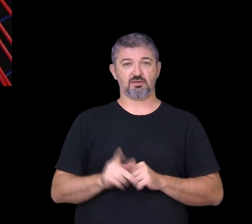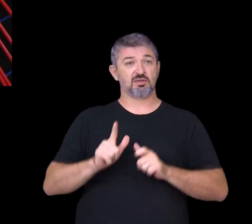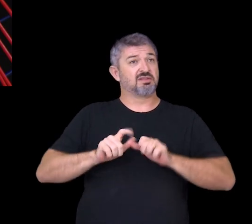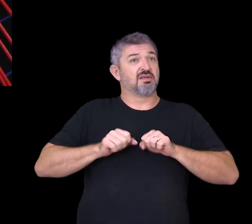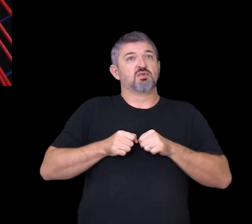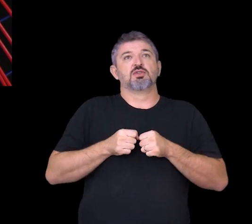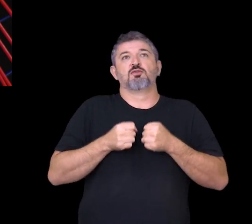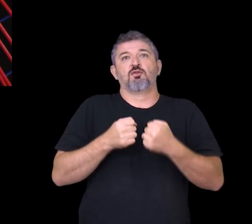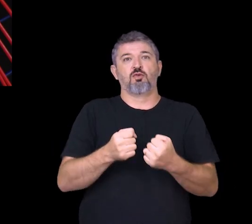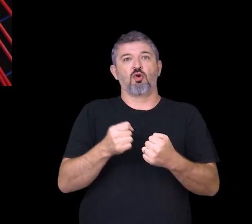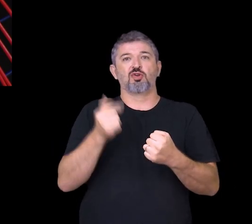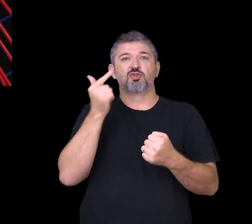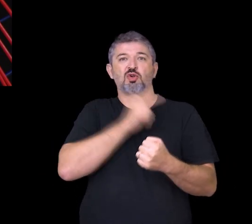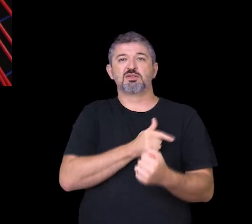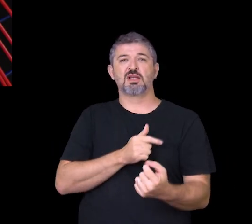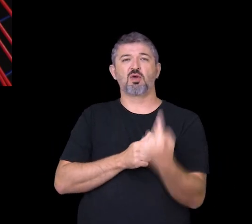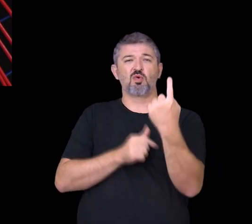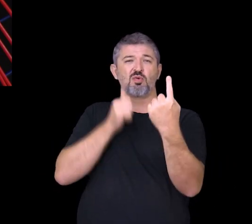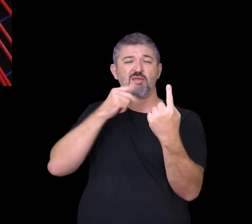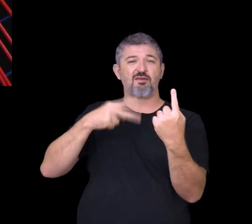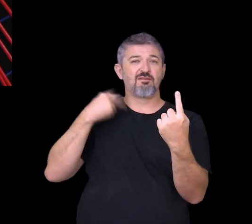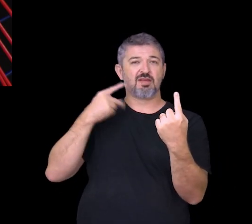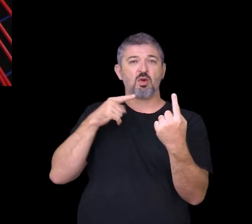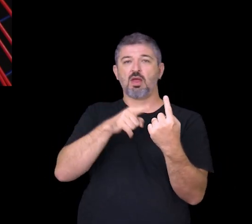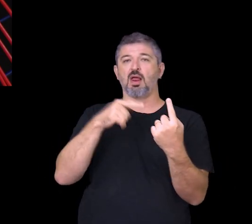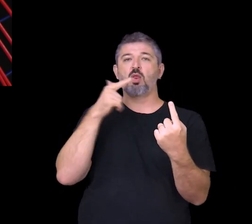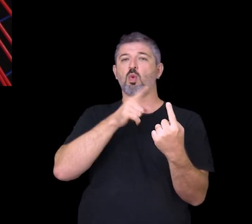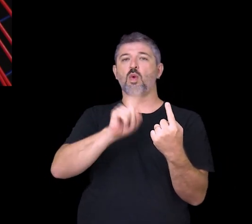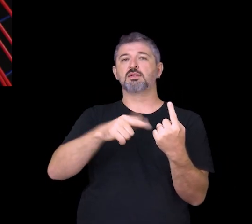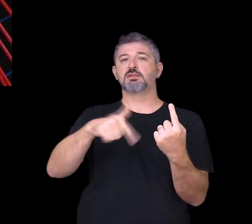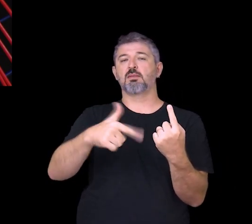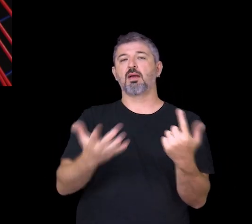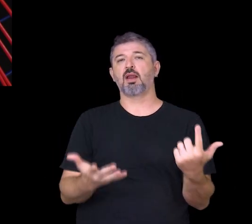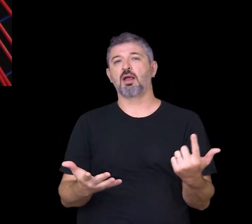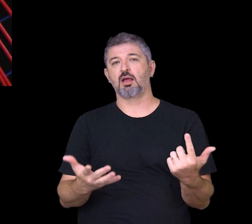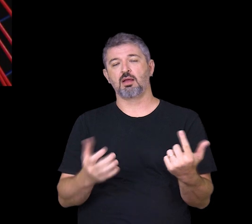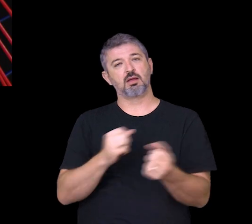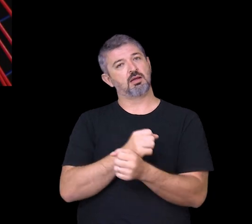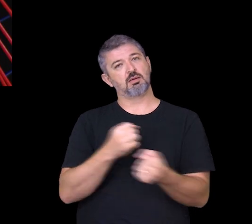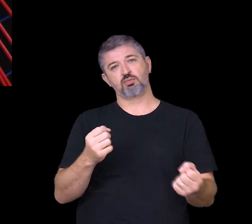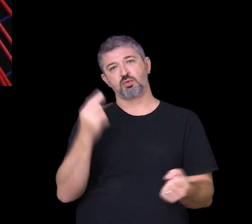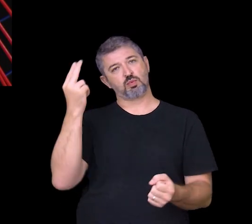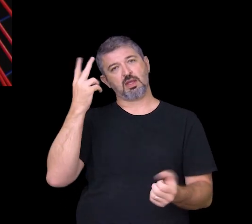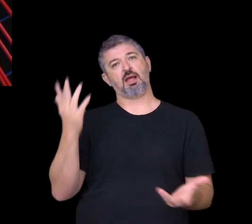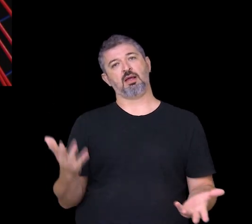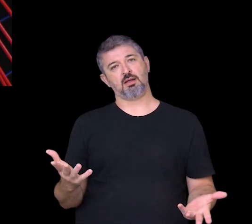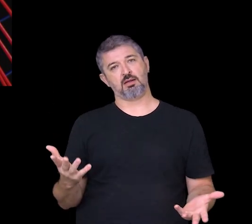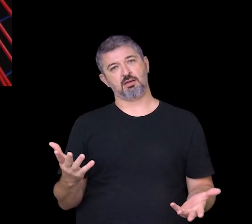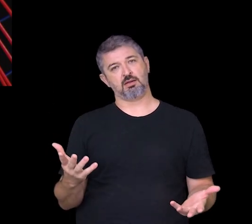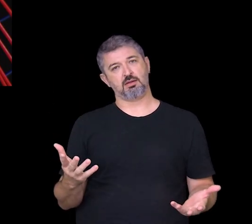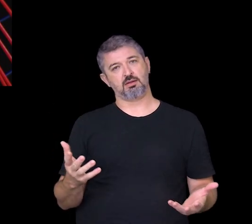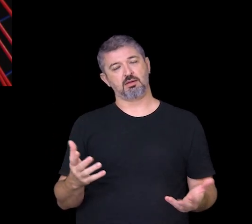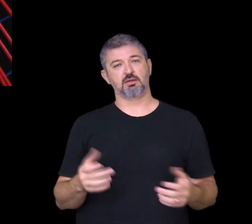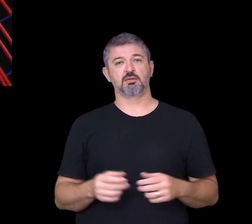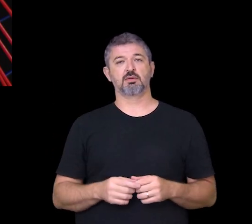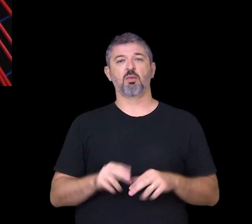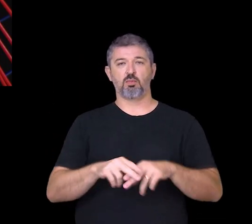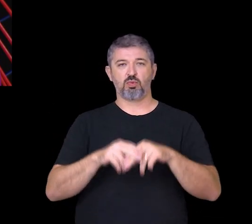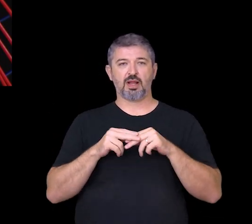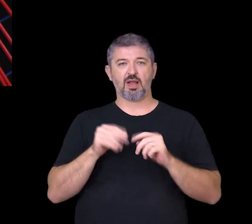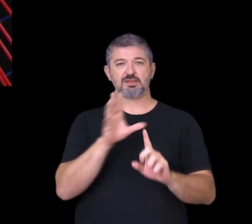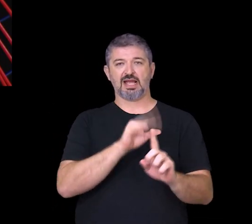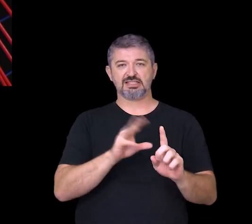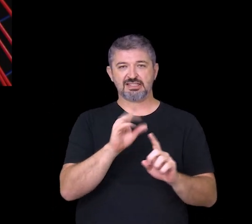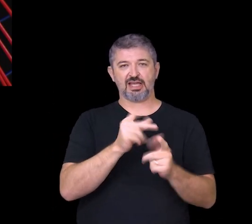Então, você faz um esforço enorme, consegue eleger uma vereadora, ela não consegue exercer seu mandato. Sim. E isso não é possível, né? Então, esse é um